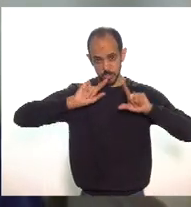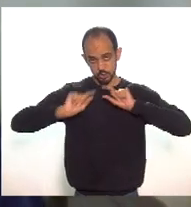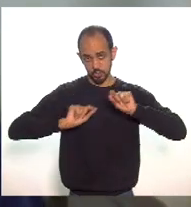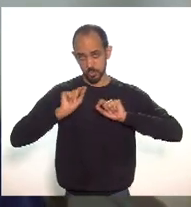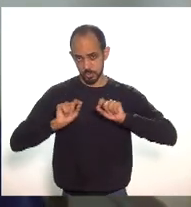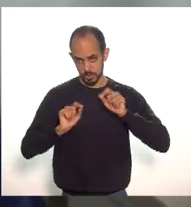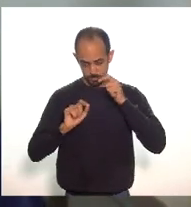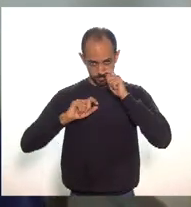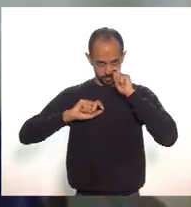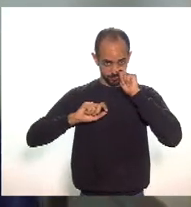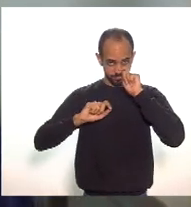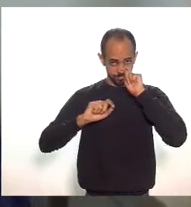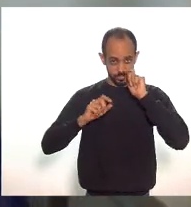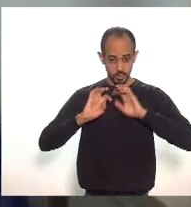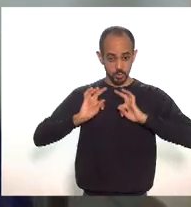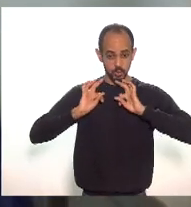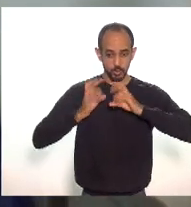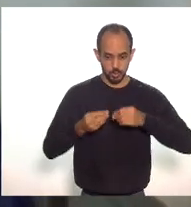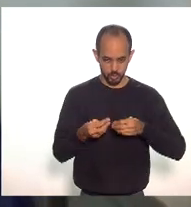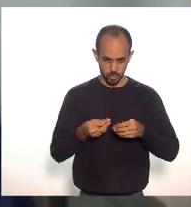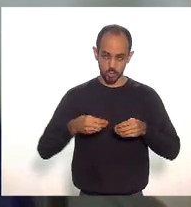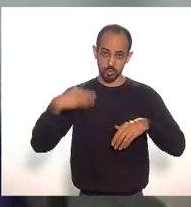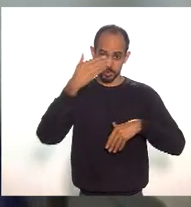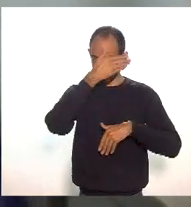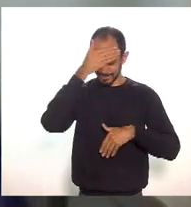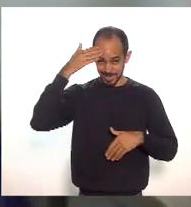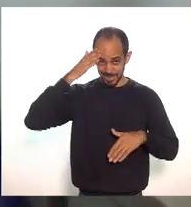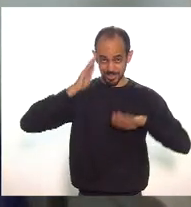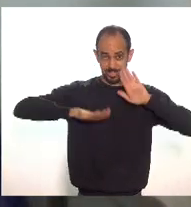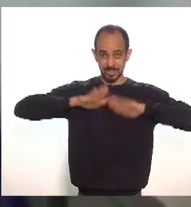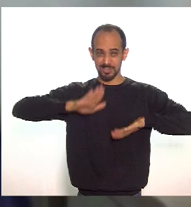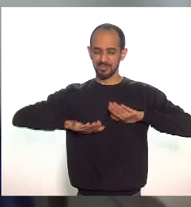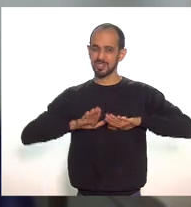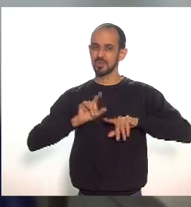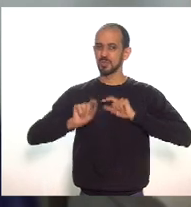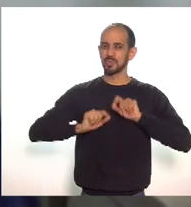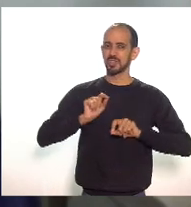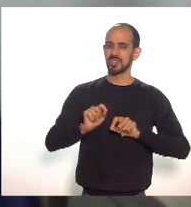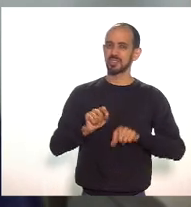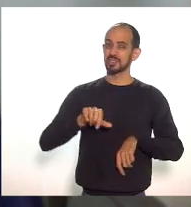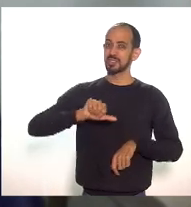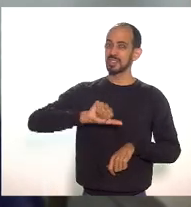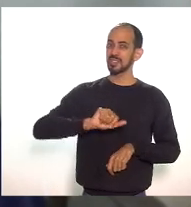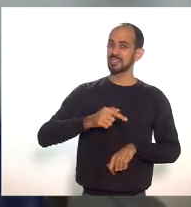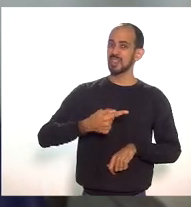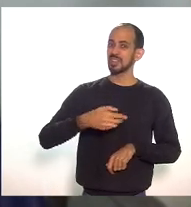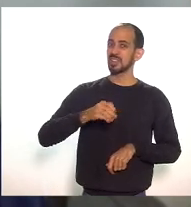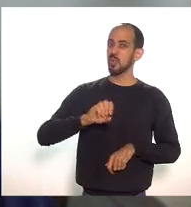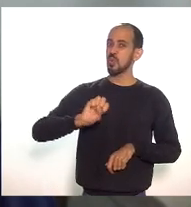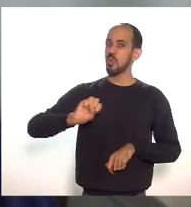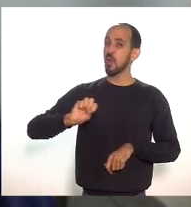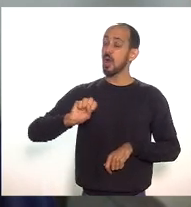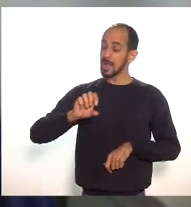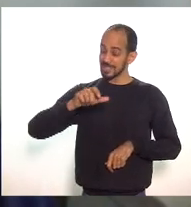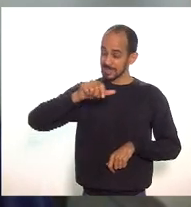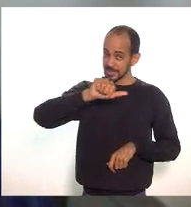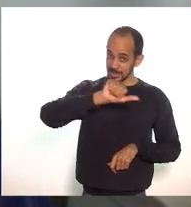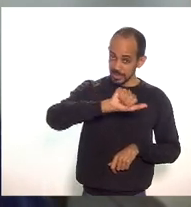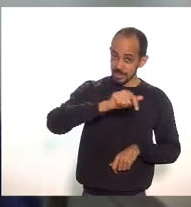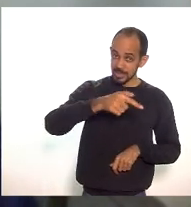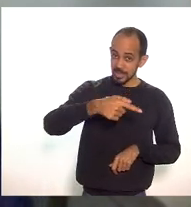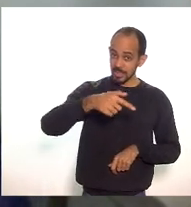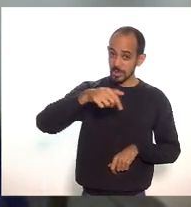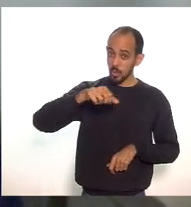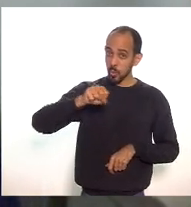de todos esquece é de 178 milhões de reais aproximadamente